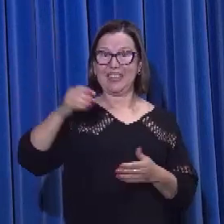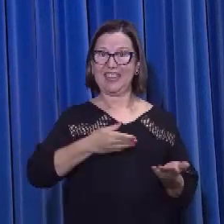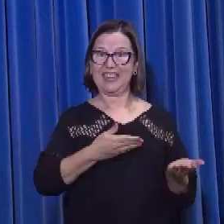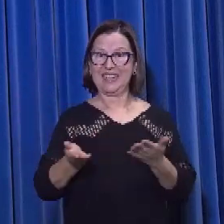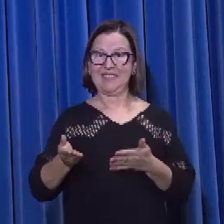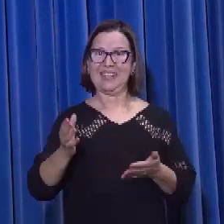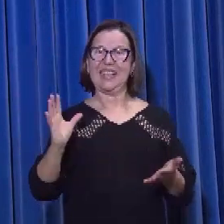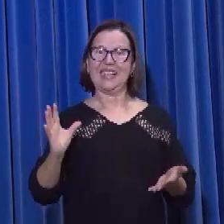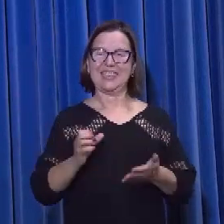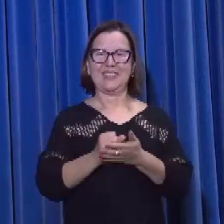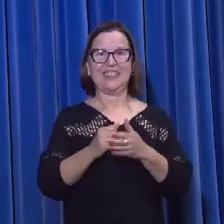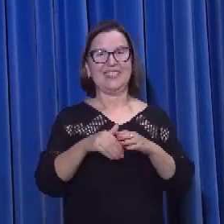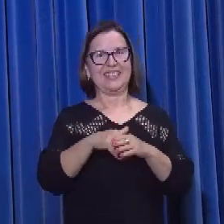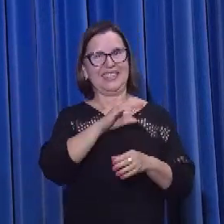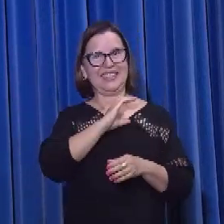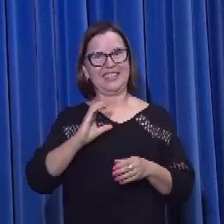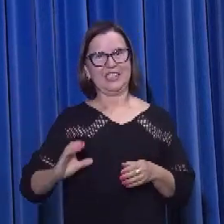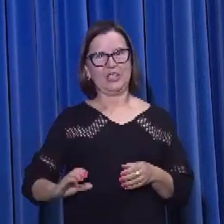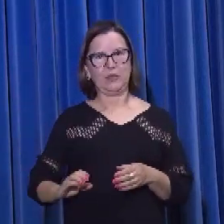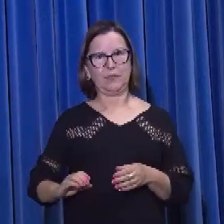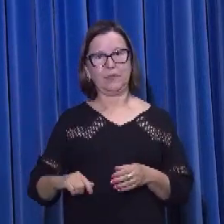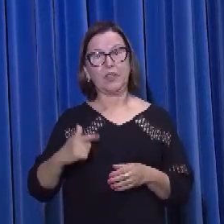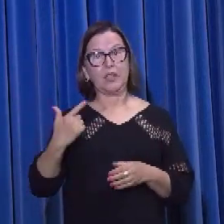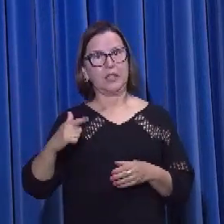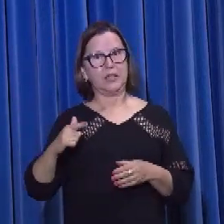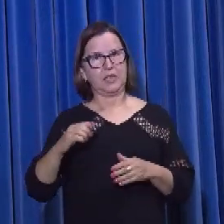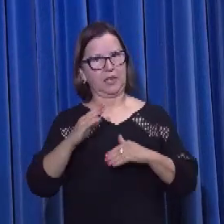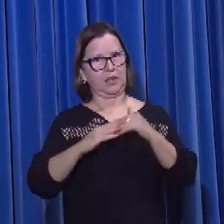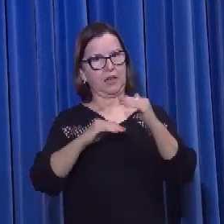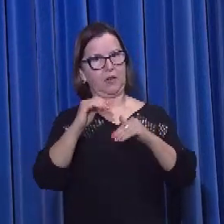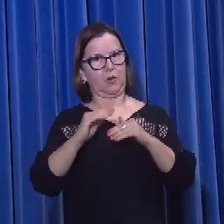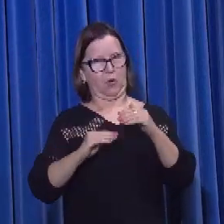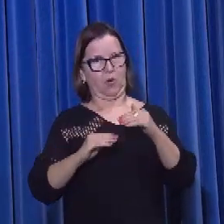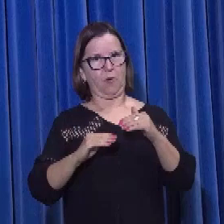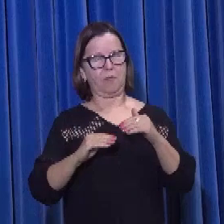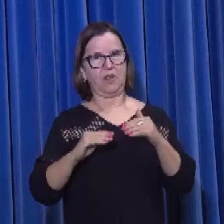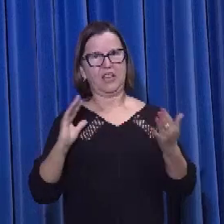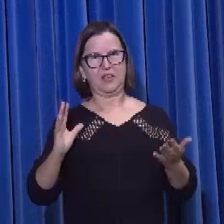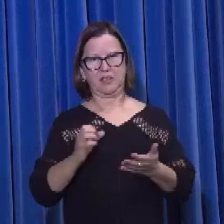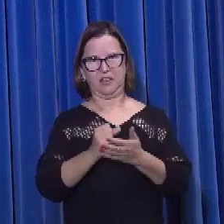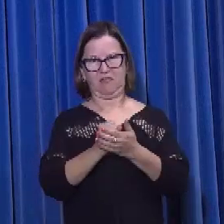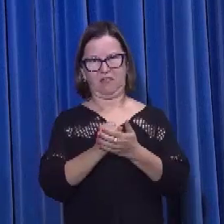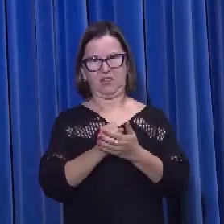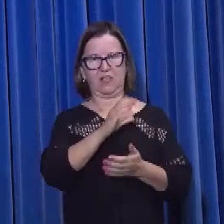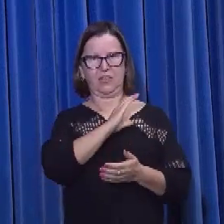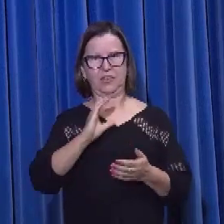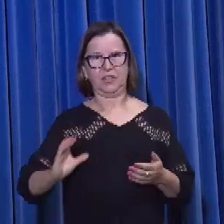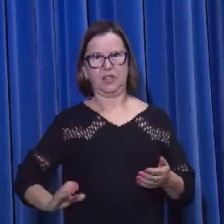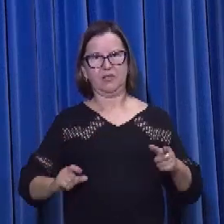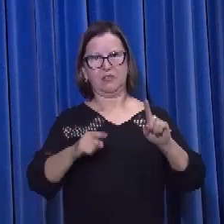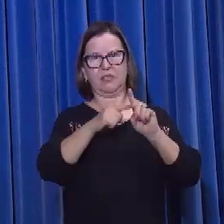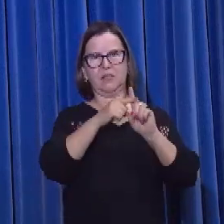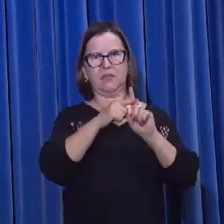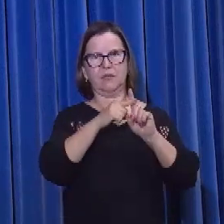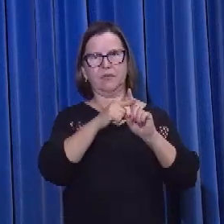Cristo. Sem a obra redentora de Cristo na cruz, ninguém poderia ser salvo.